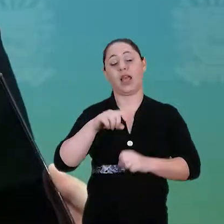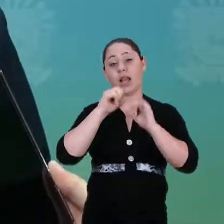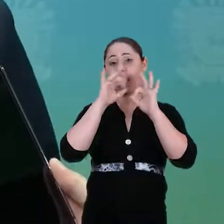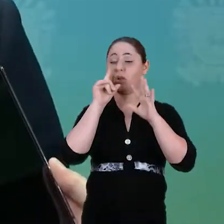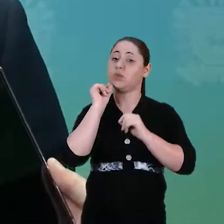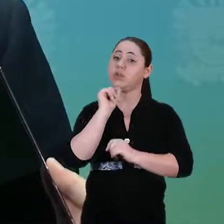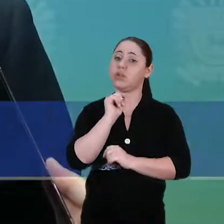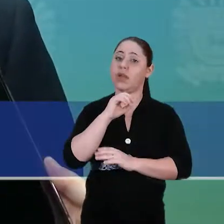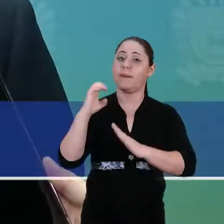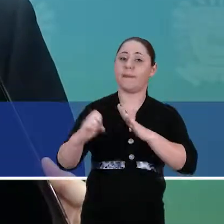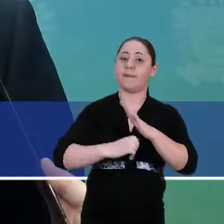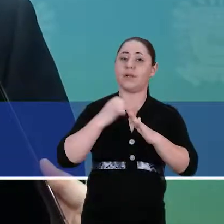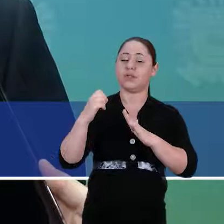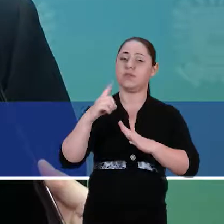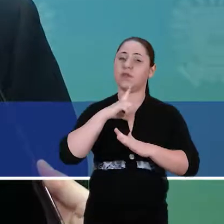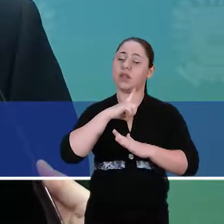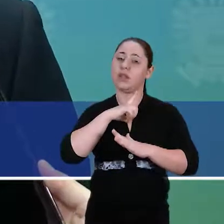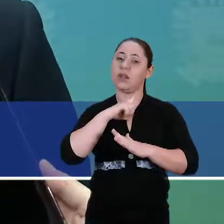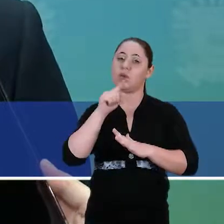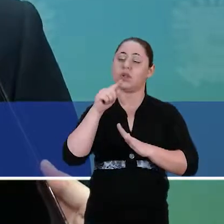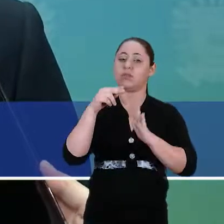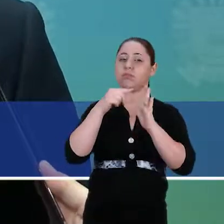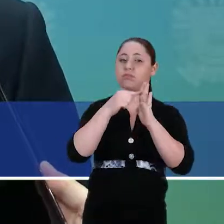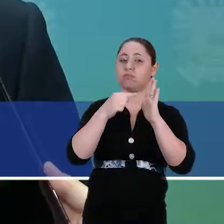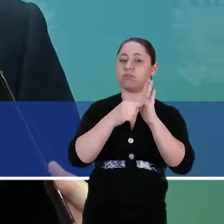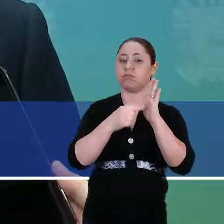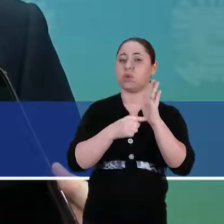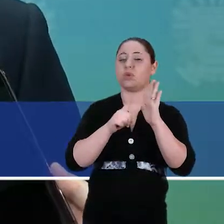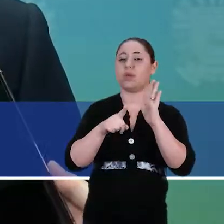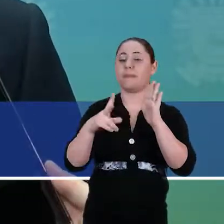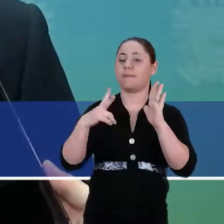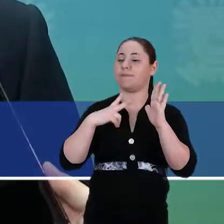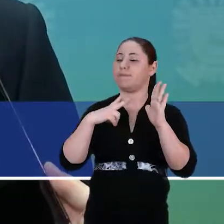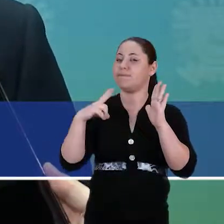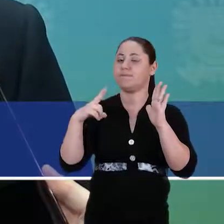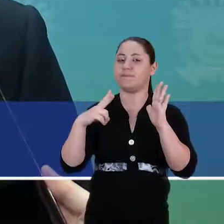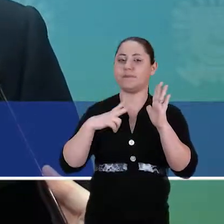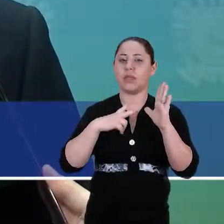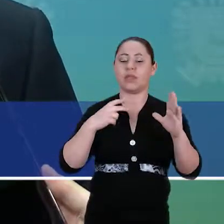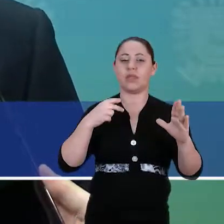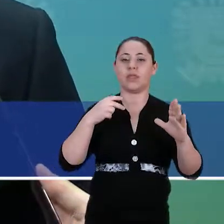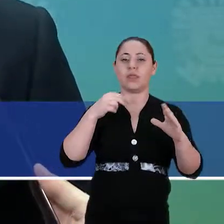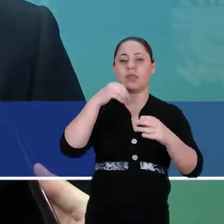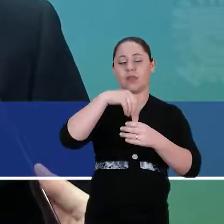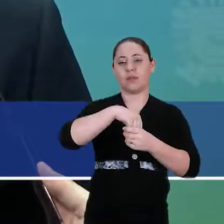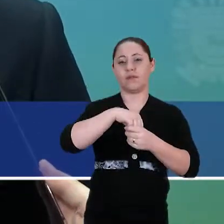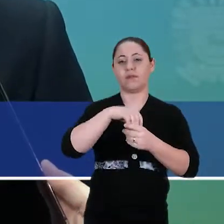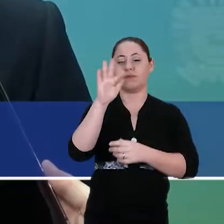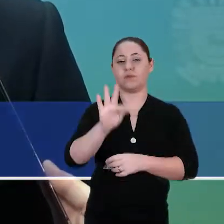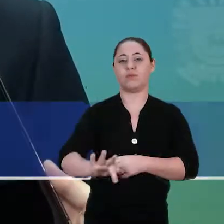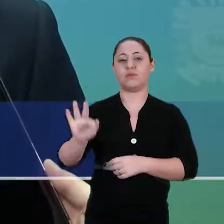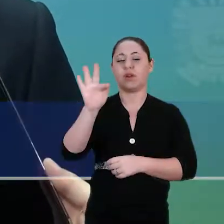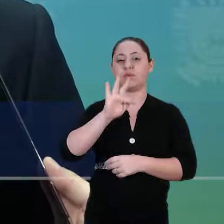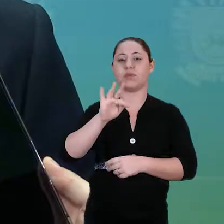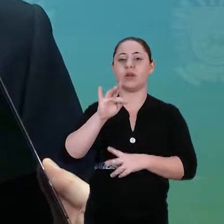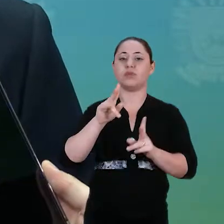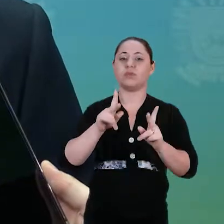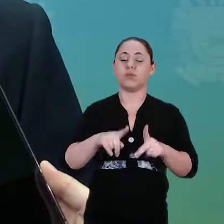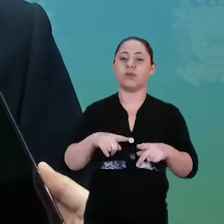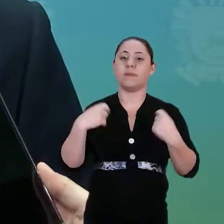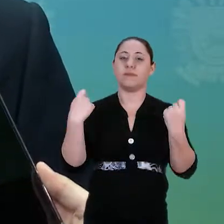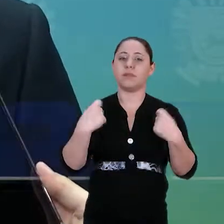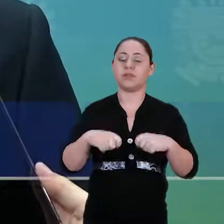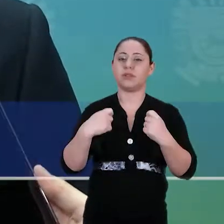claro que uma empresa vai chegar com a lógica do privado dentro de uma universidade pública, que